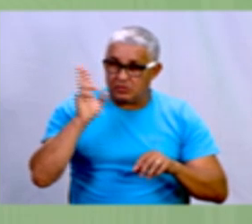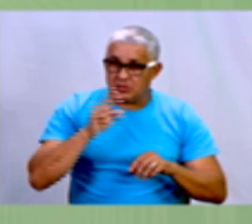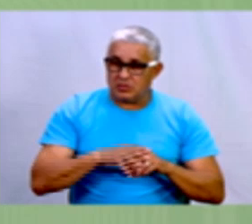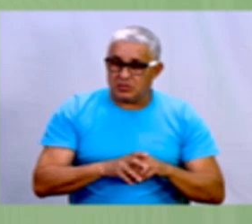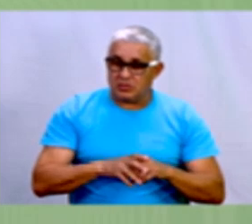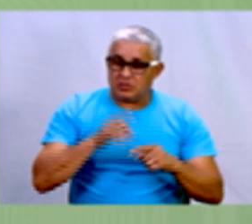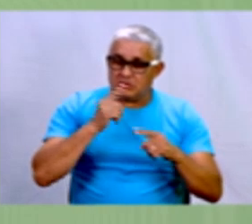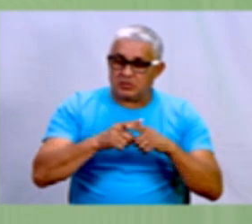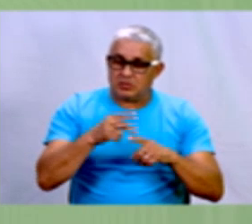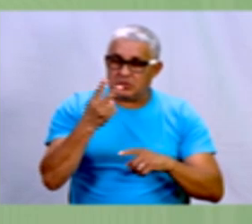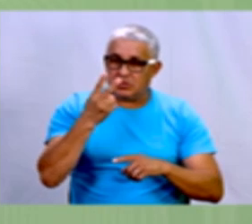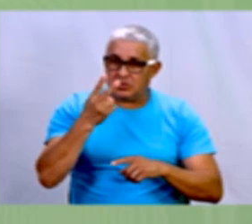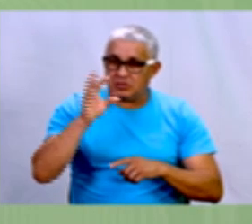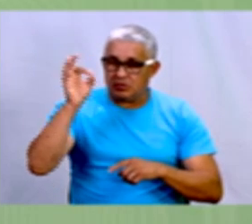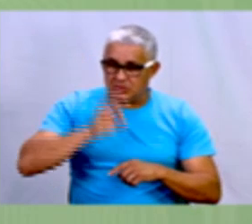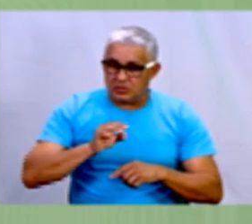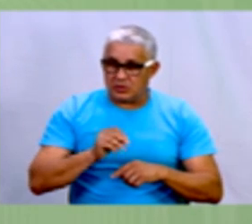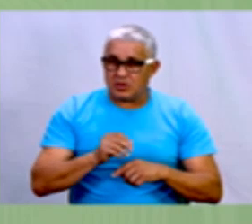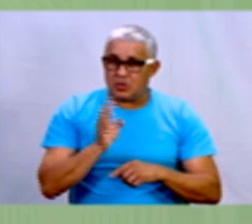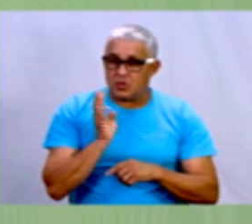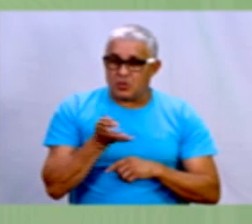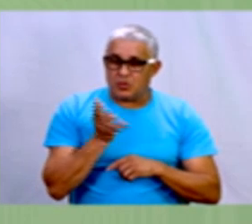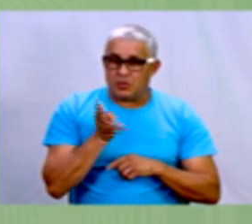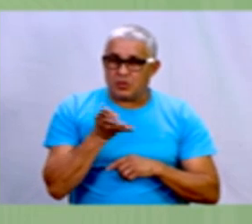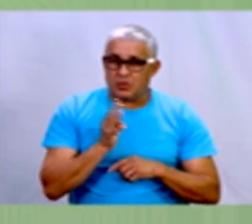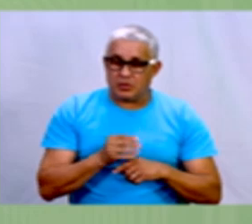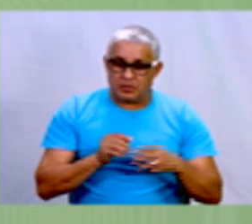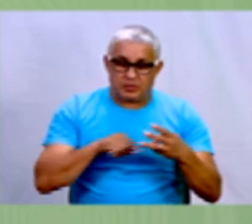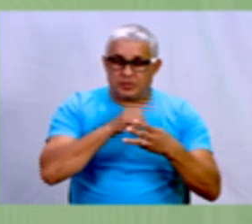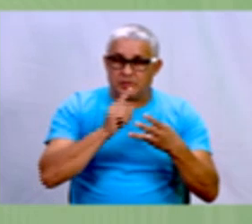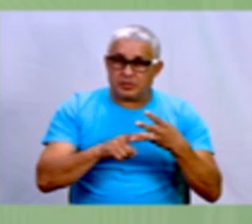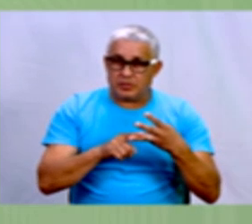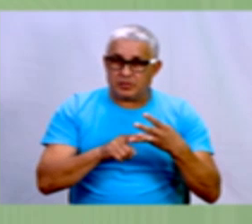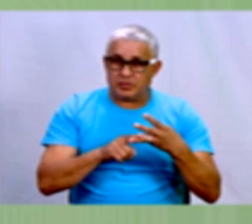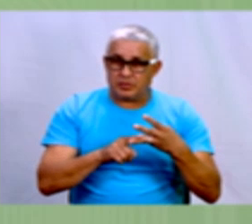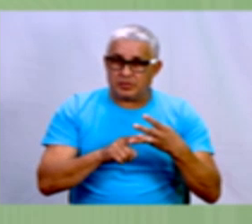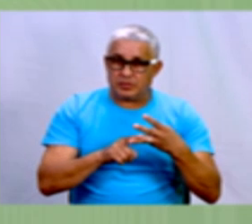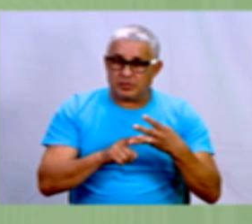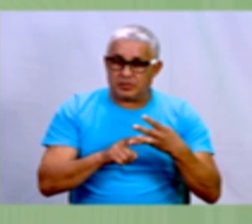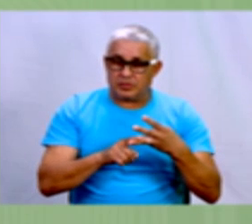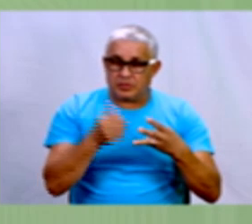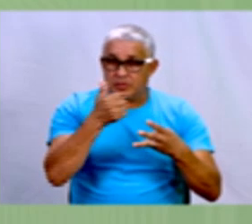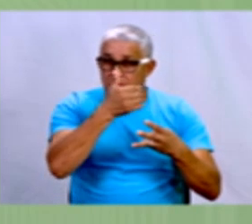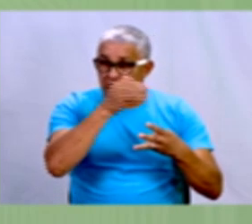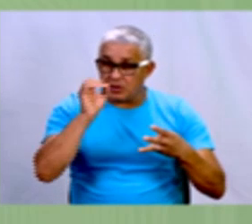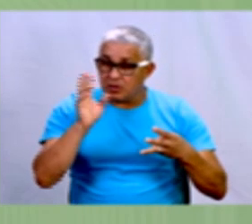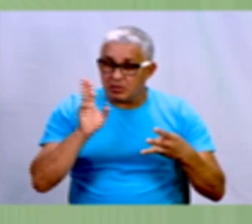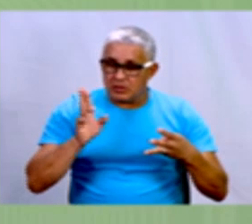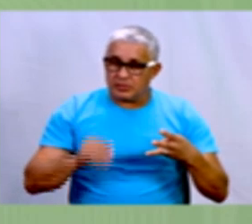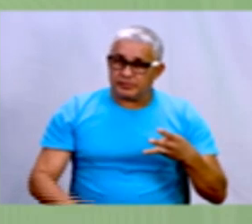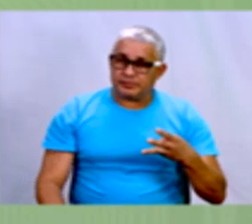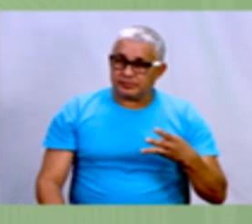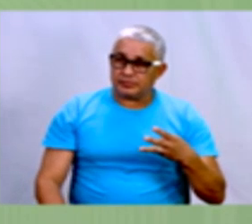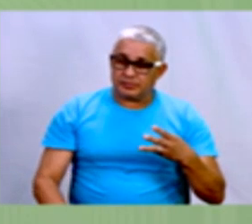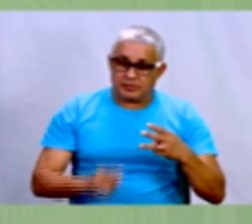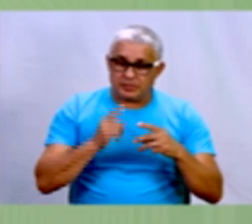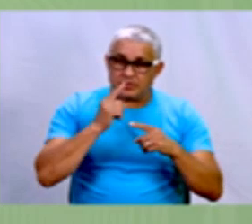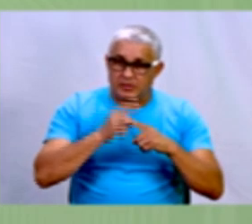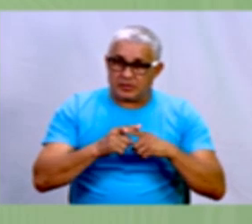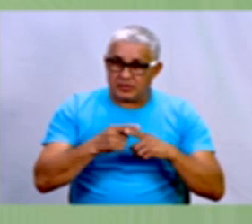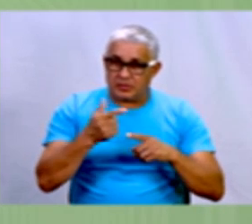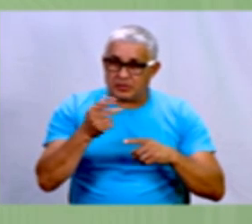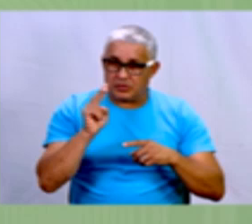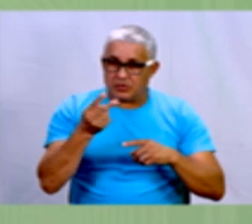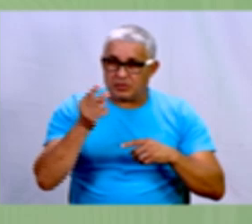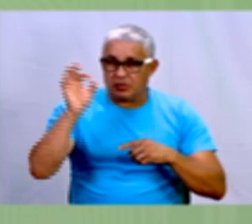vezes 2% é R$4. E no terceiro mês eu estava devendo só R$100. R$100 vezes